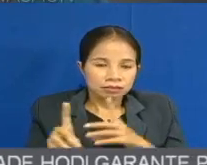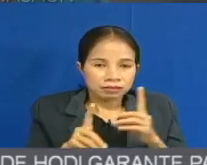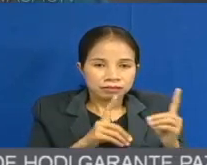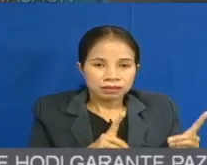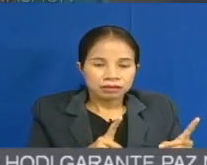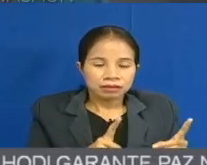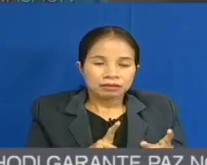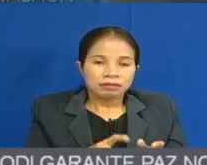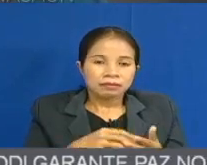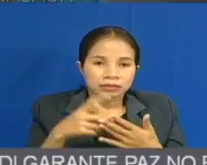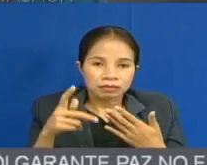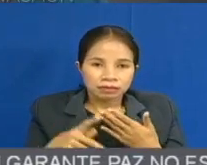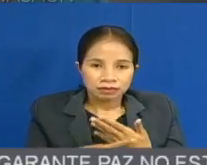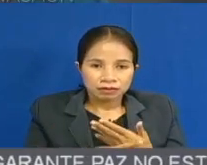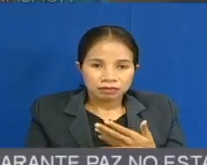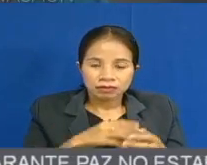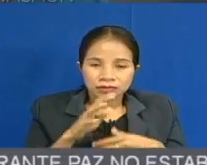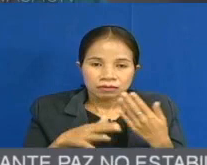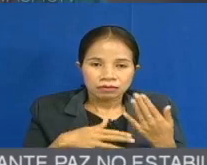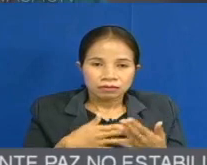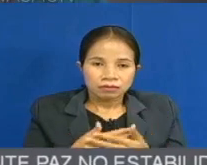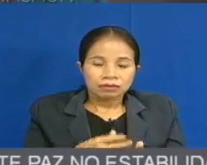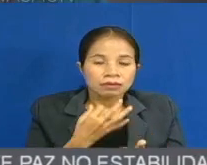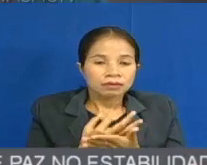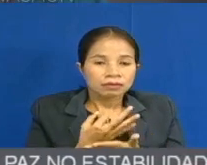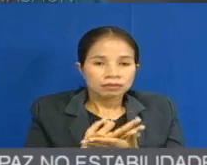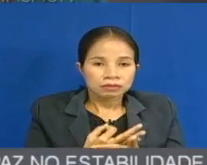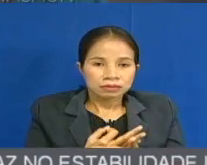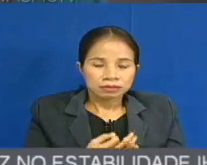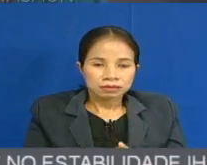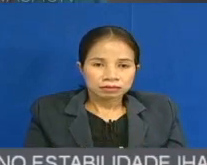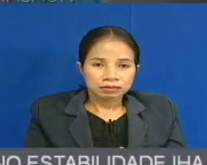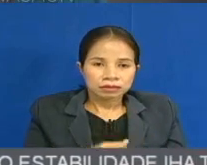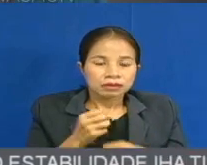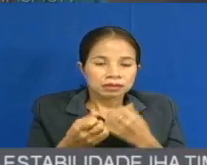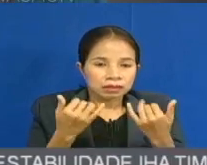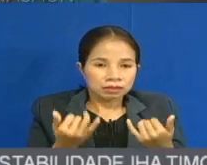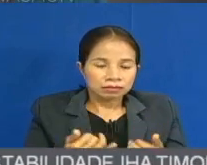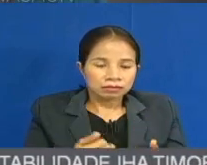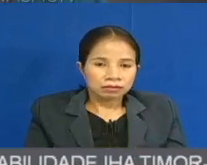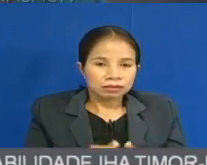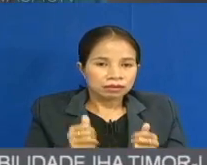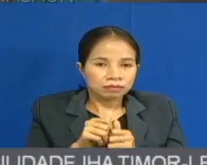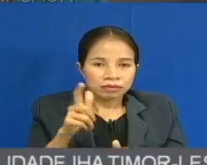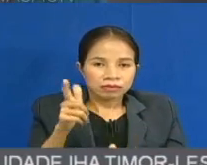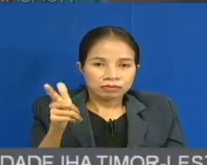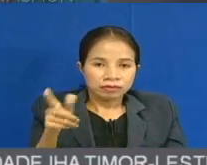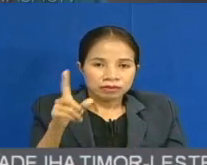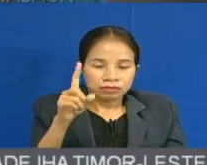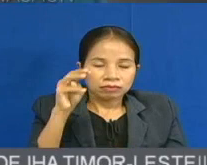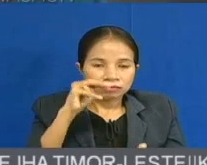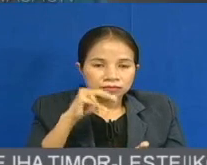bahaya program itu. Orsamento itu fazer 15 tine dene, kita fazer 21 milhões, itu